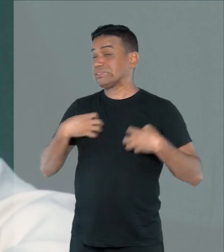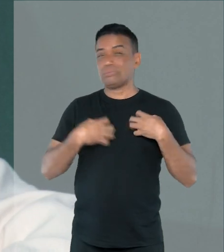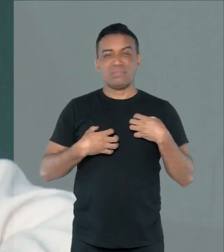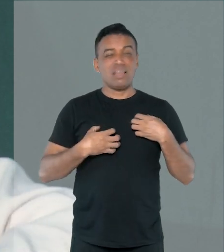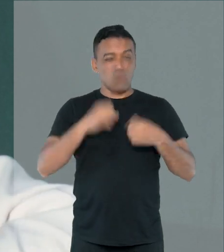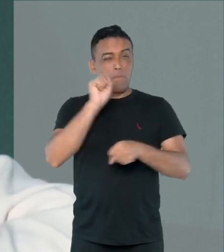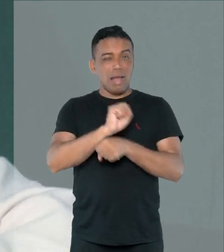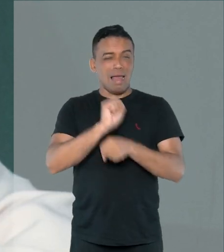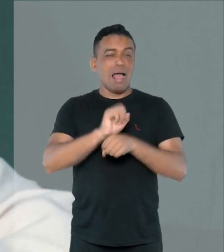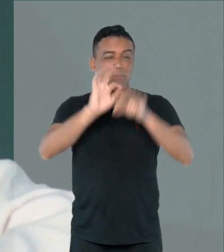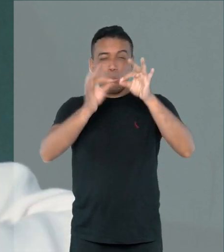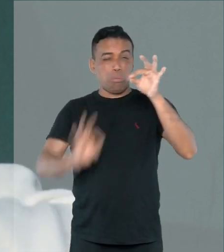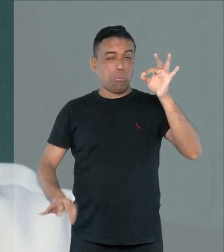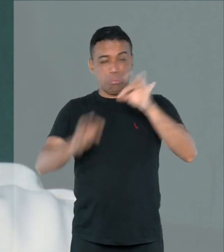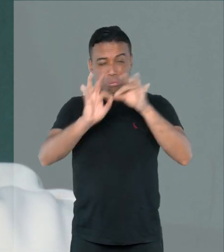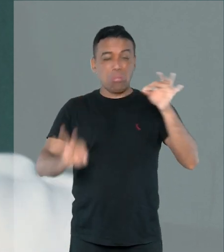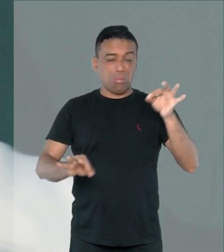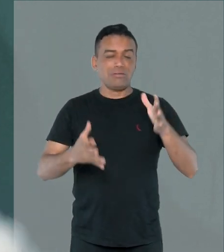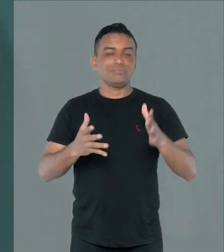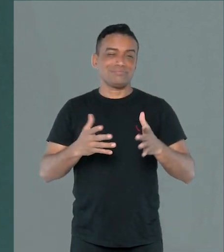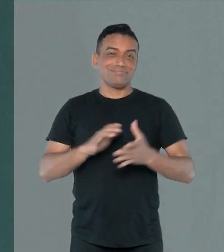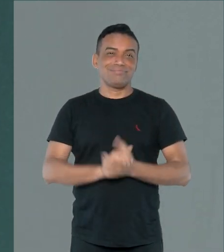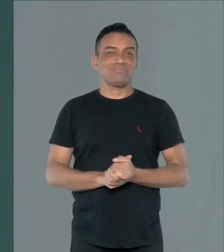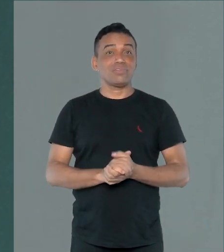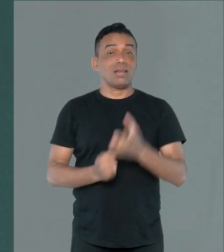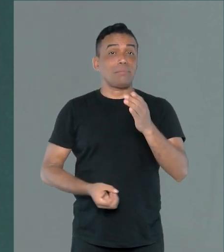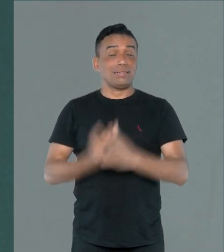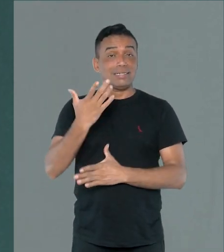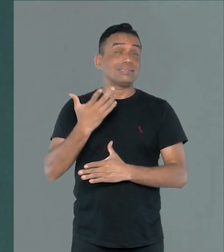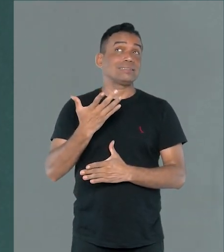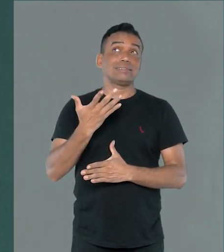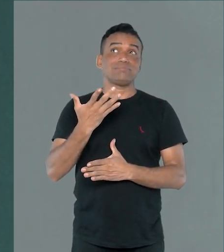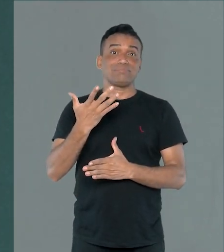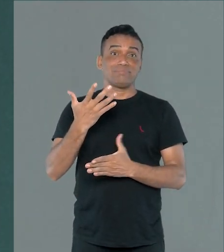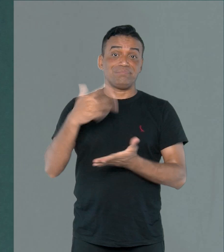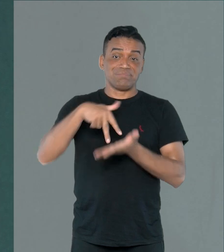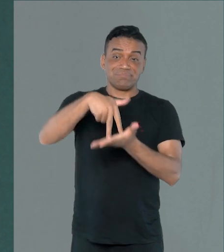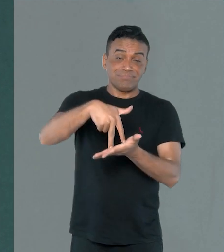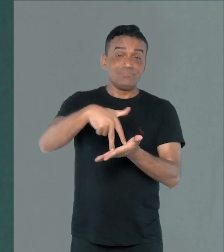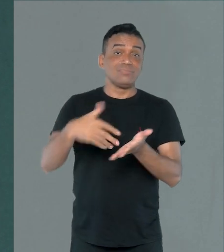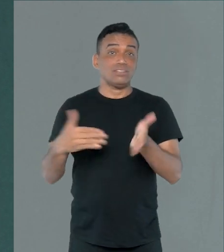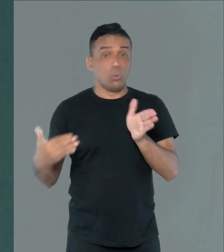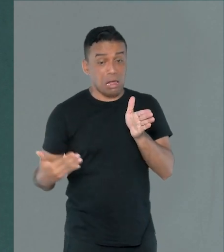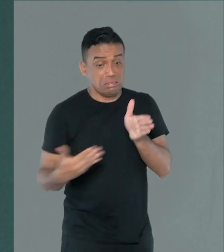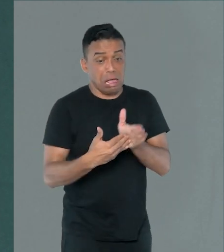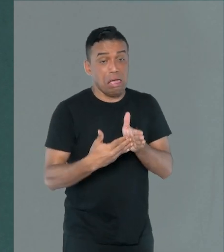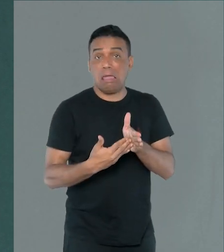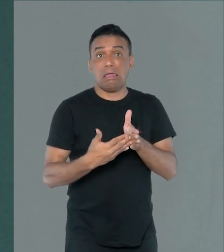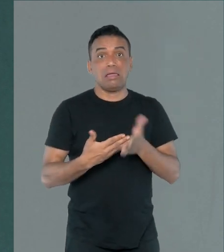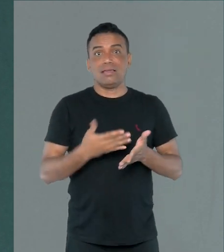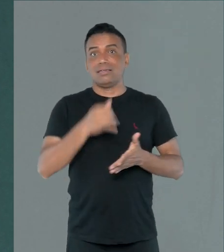falar daqui a pouco, é que eu falo muito, né? Ele aparece uma coisa que, até agora,